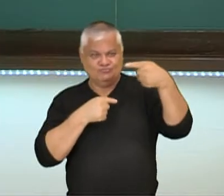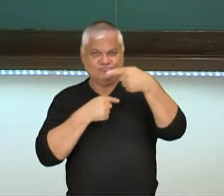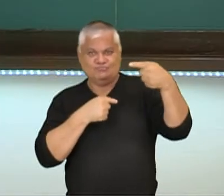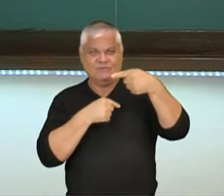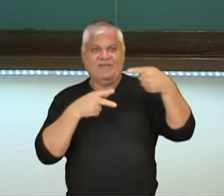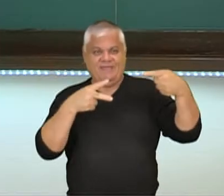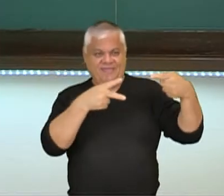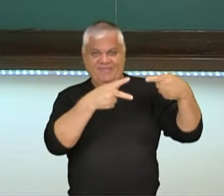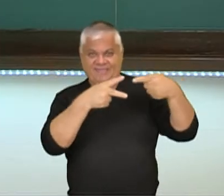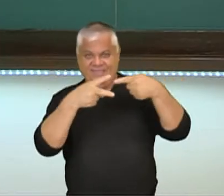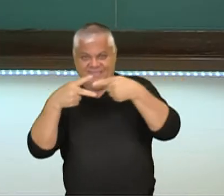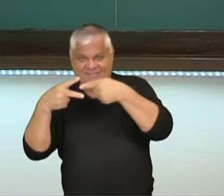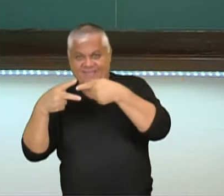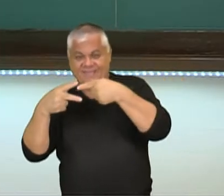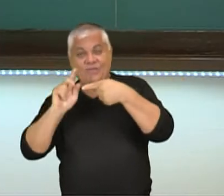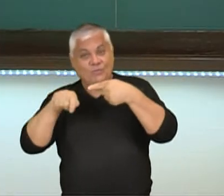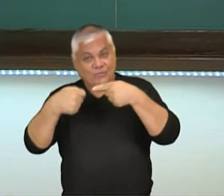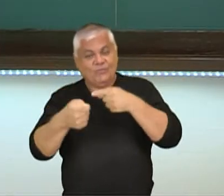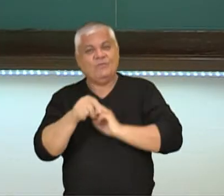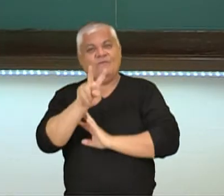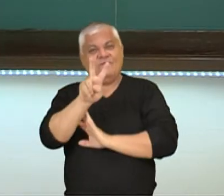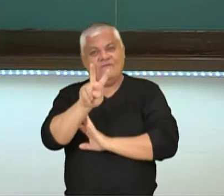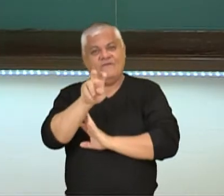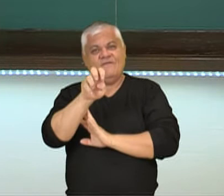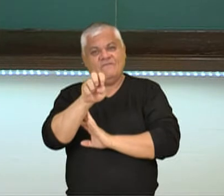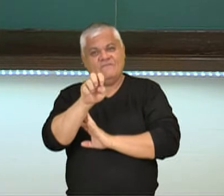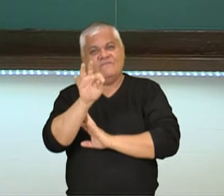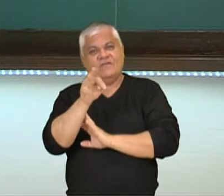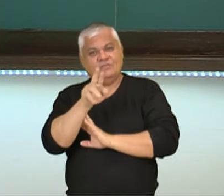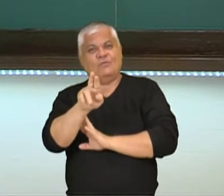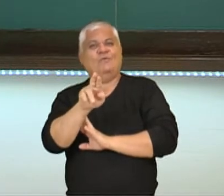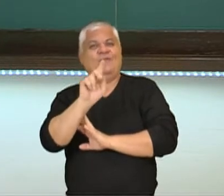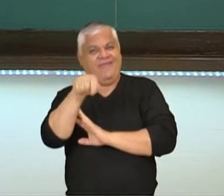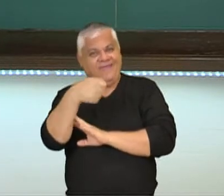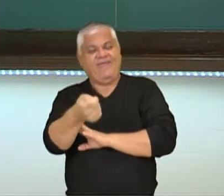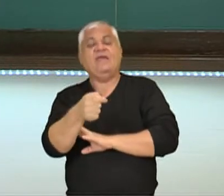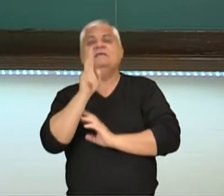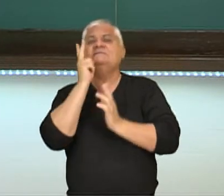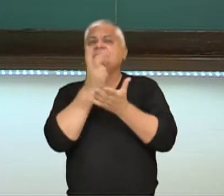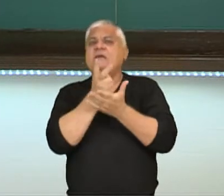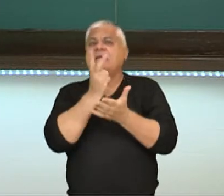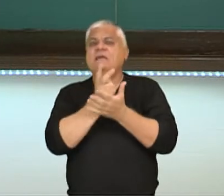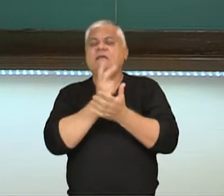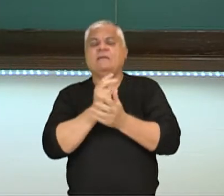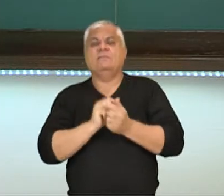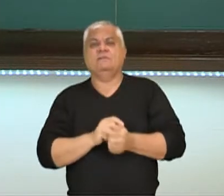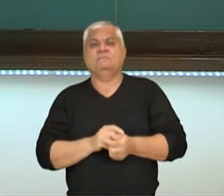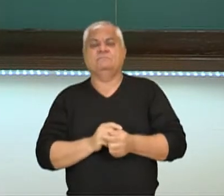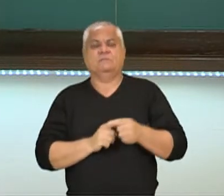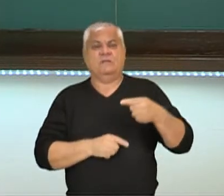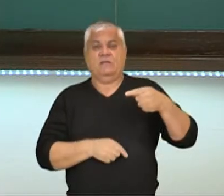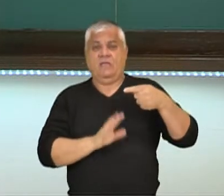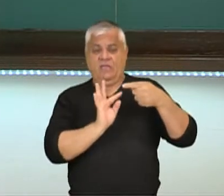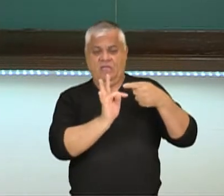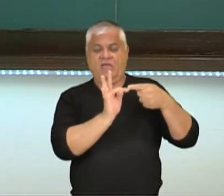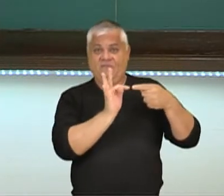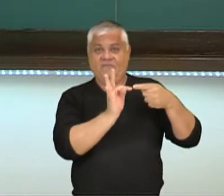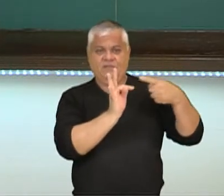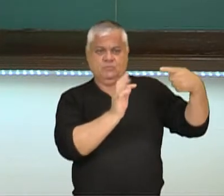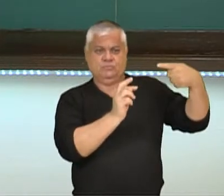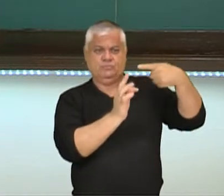com combinado, sabe? Toda grandeza vetorial tem uma flechinha em cima. Eu falo por mim. Eu, no ensino médio, eu não uso,